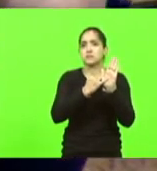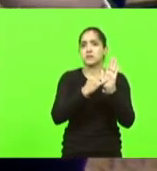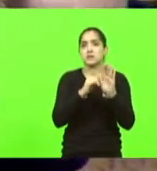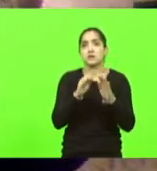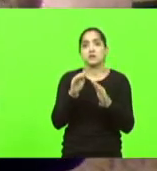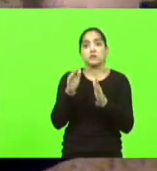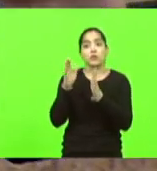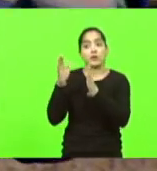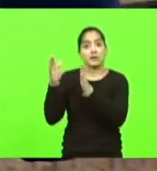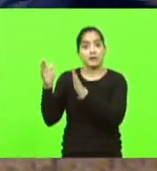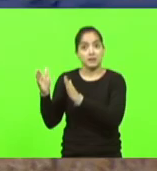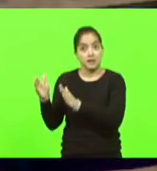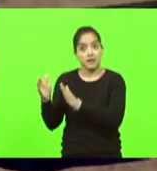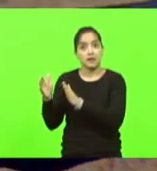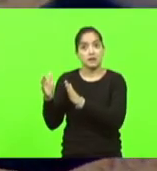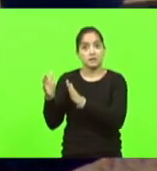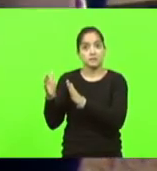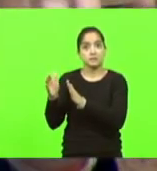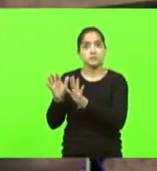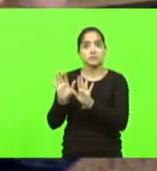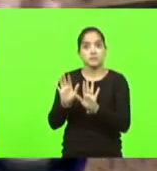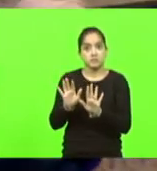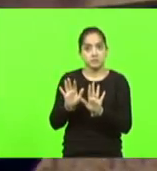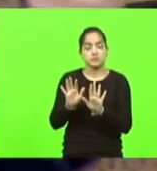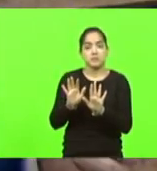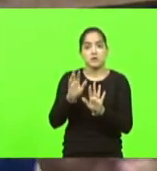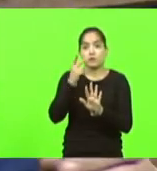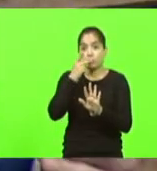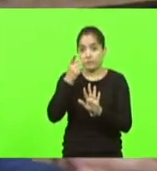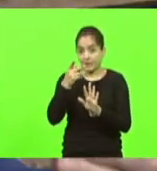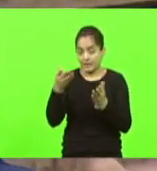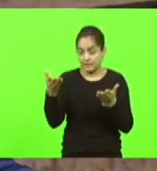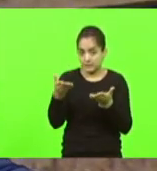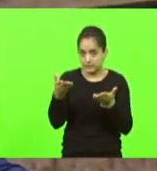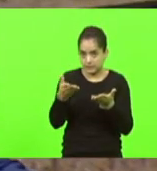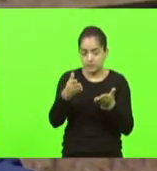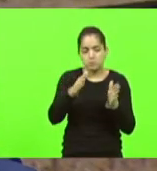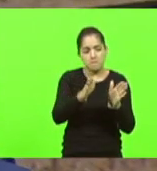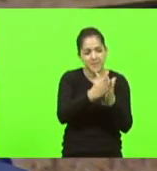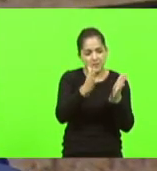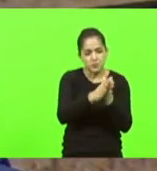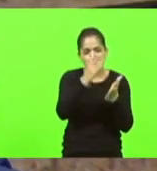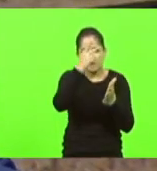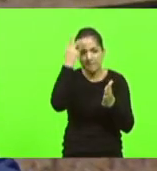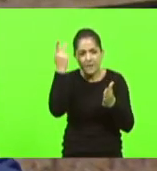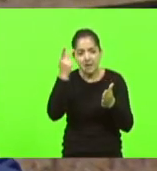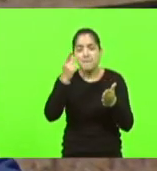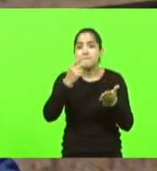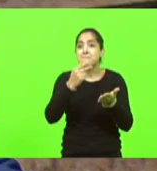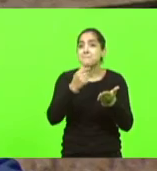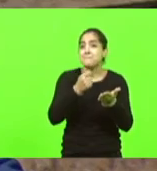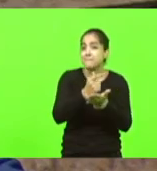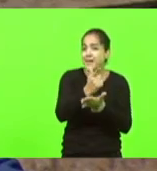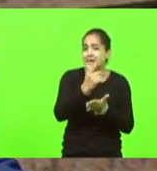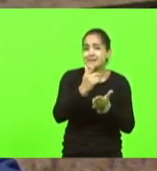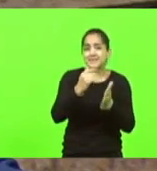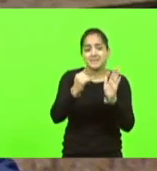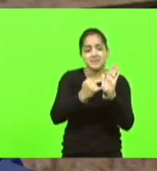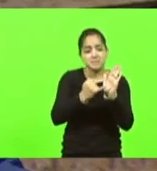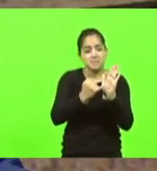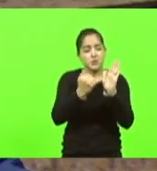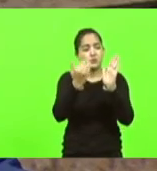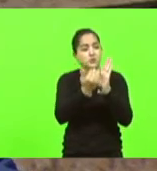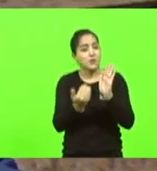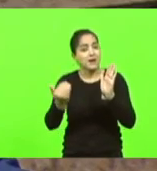então eu vou usar as palavras do lado de lá foi dito aqui corretamente os mais pobres são os que pagam mais impostos mas isso